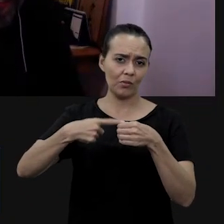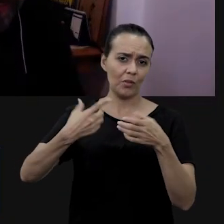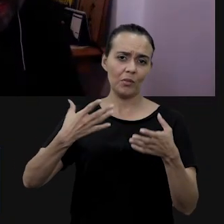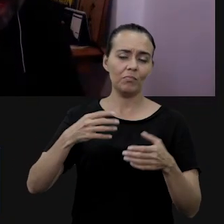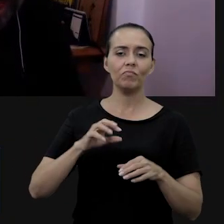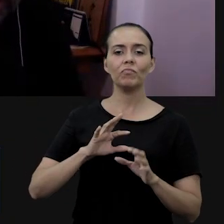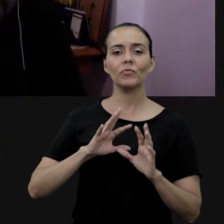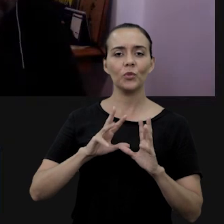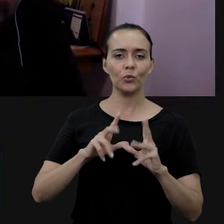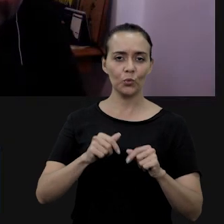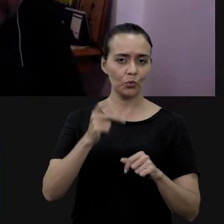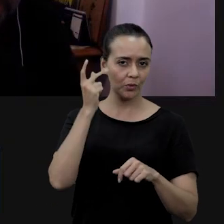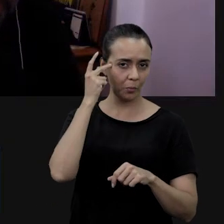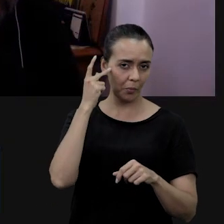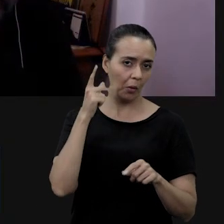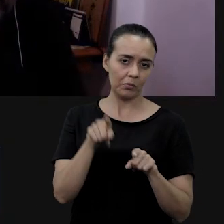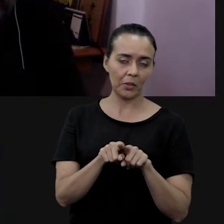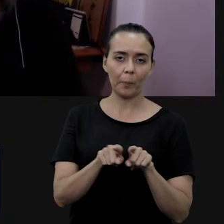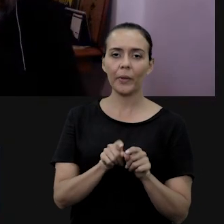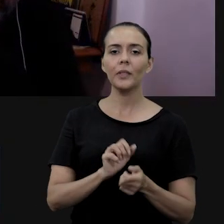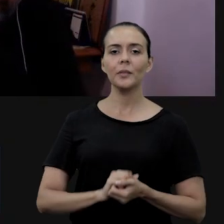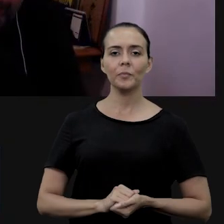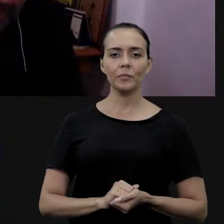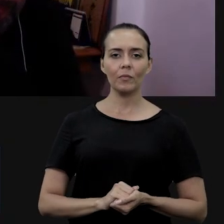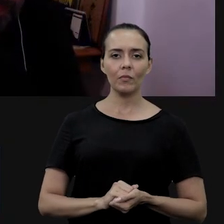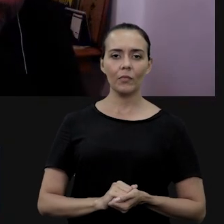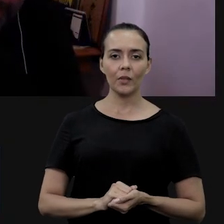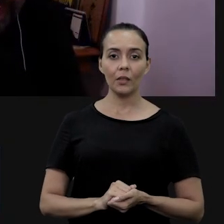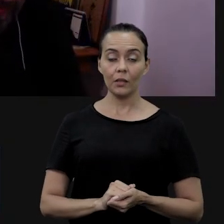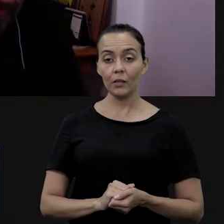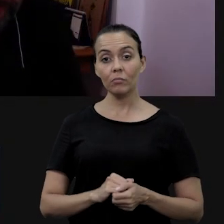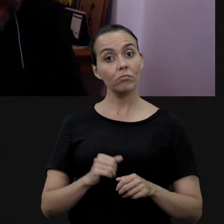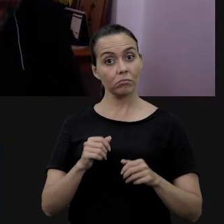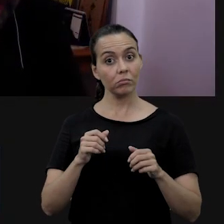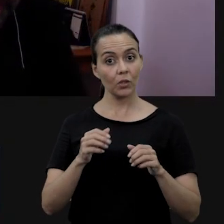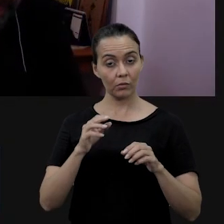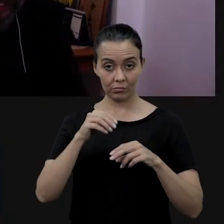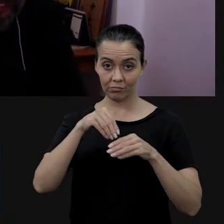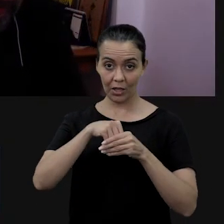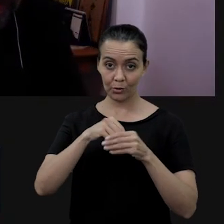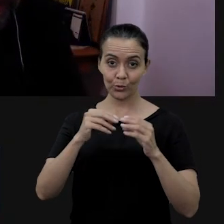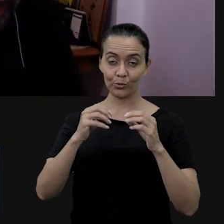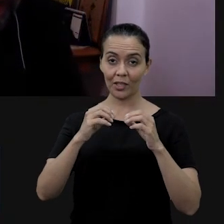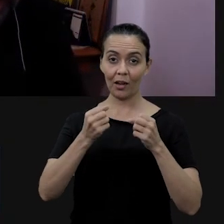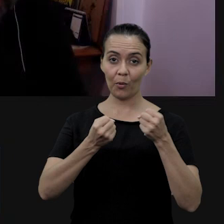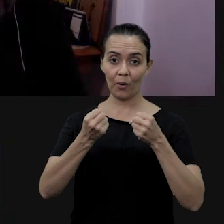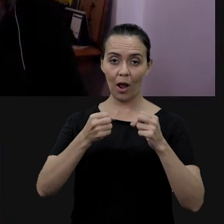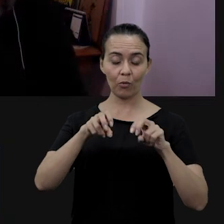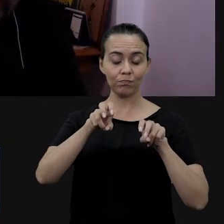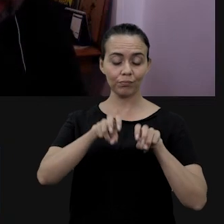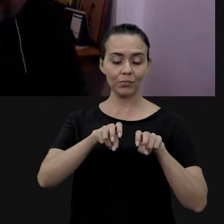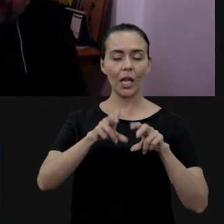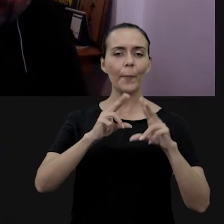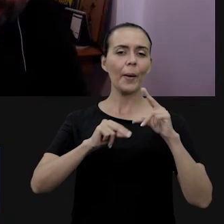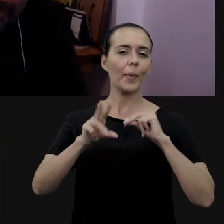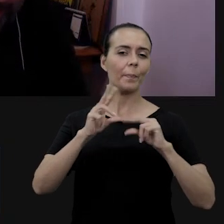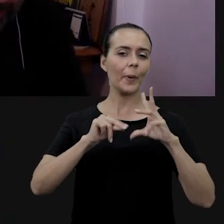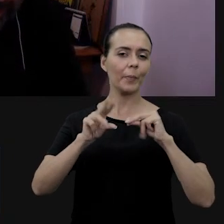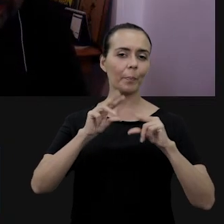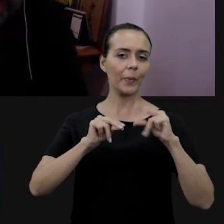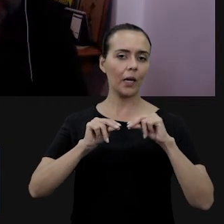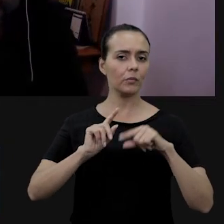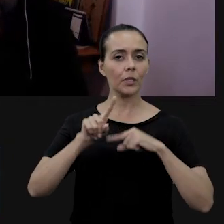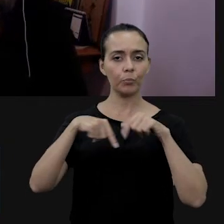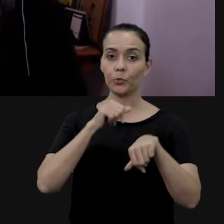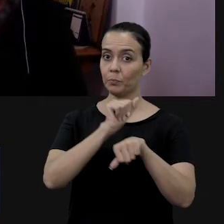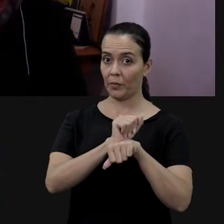nos arredores, né? Cotia. E tem uma boa parte do programa é dentro do carro conversando. E